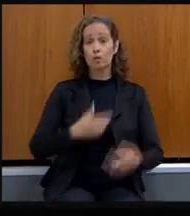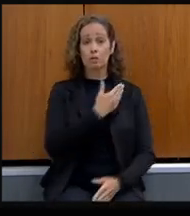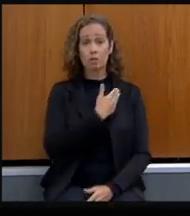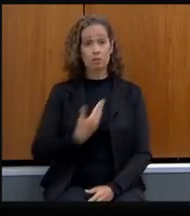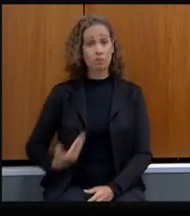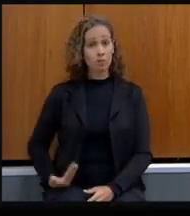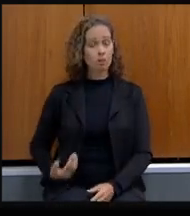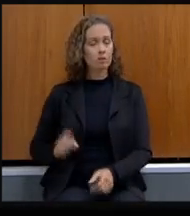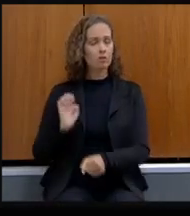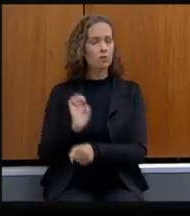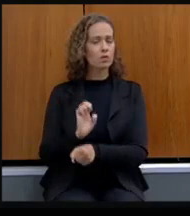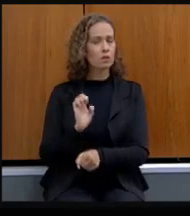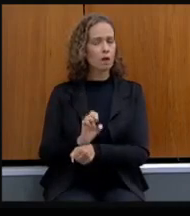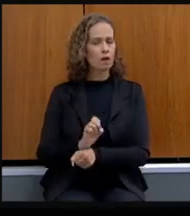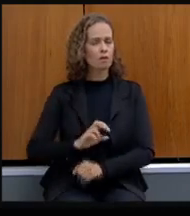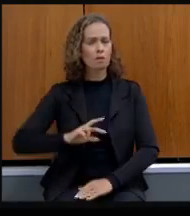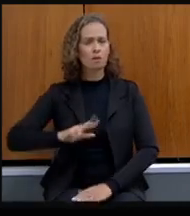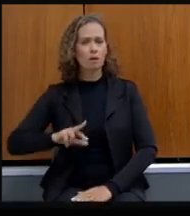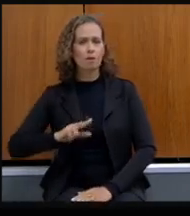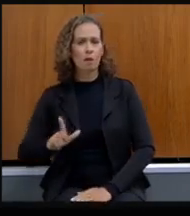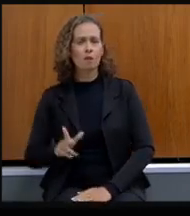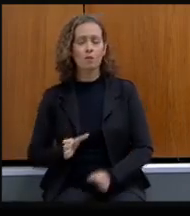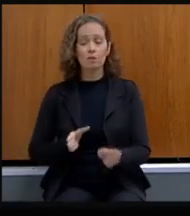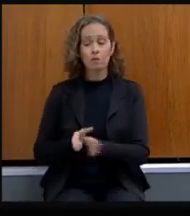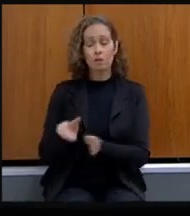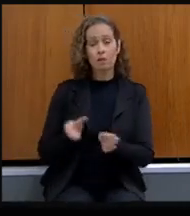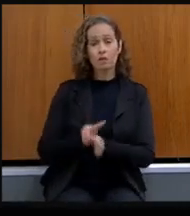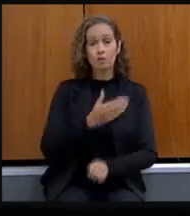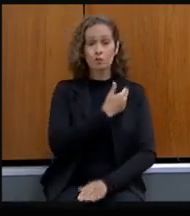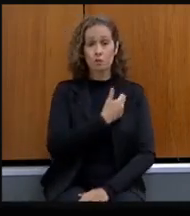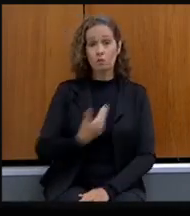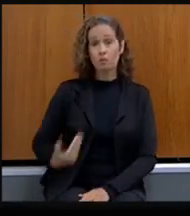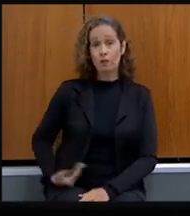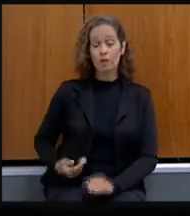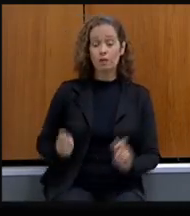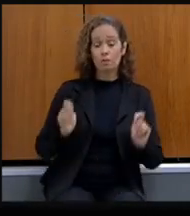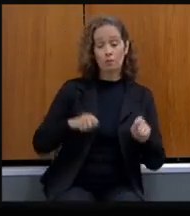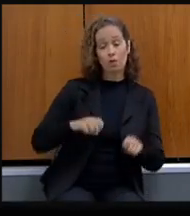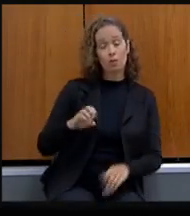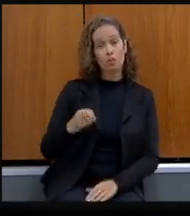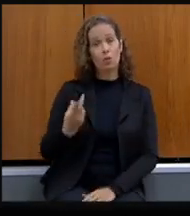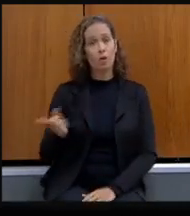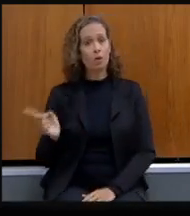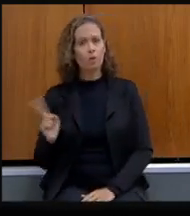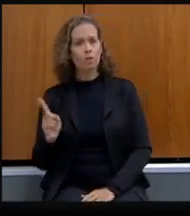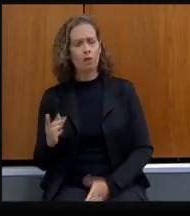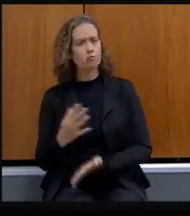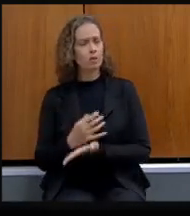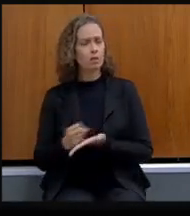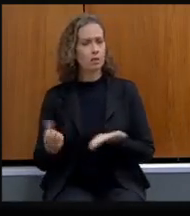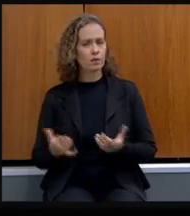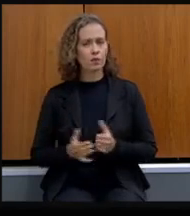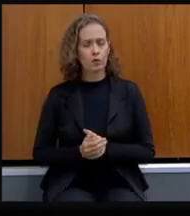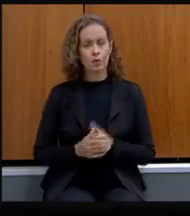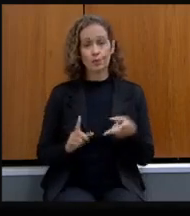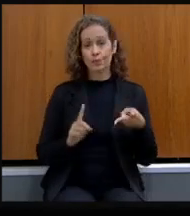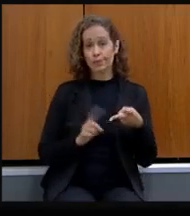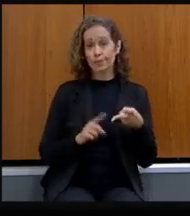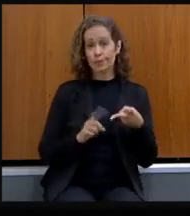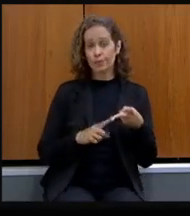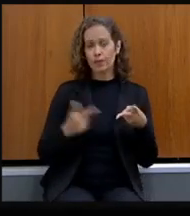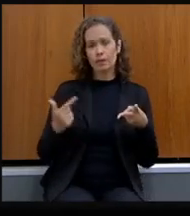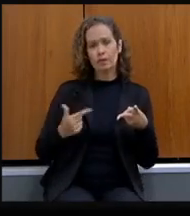estado e não como uma orientação de um 200 que pode ou não ser passageiro eh última questão que a segunda